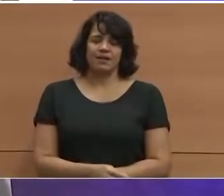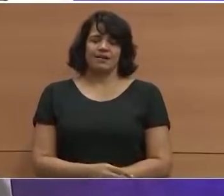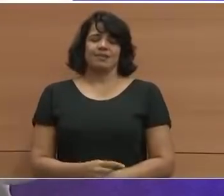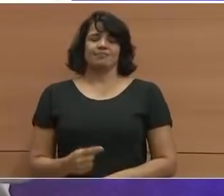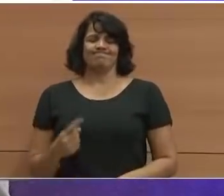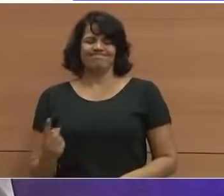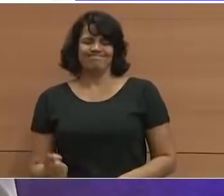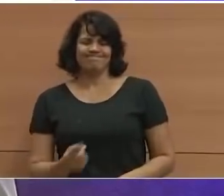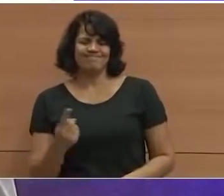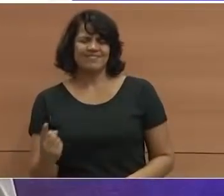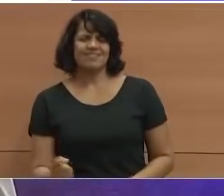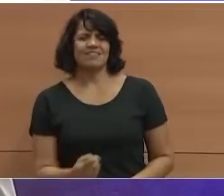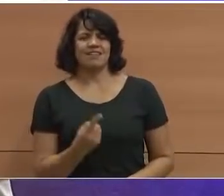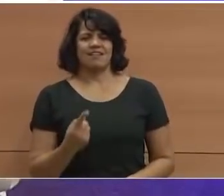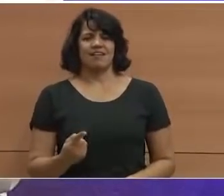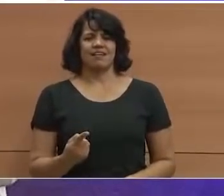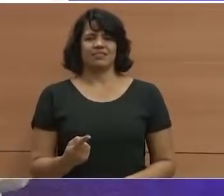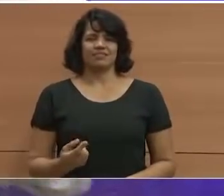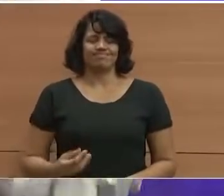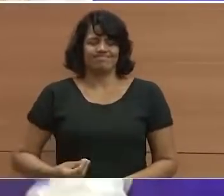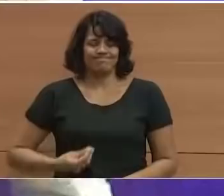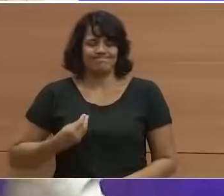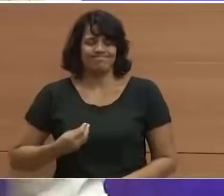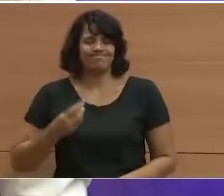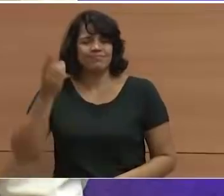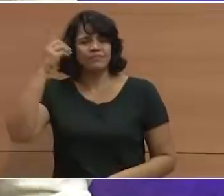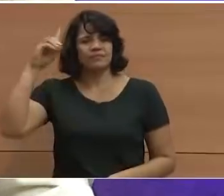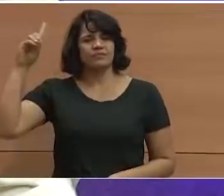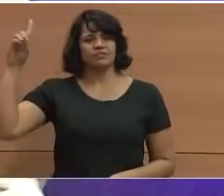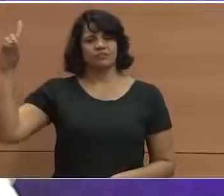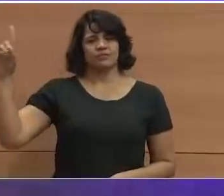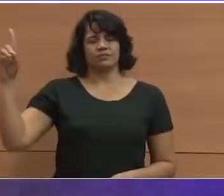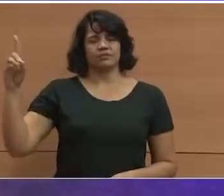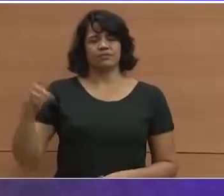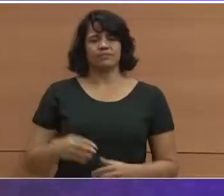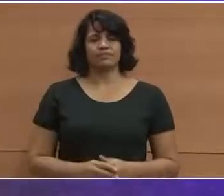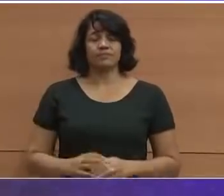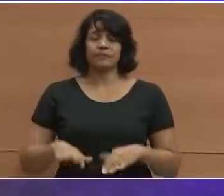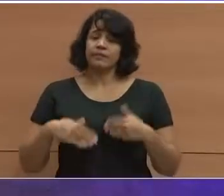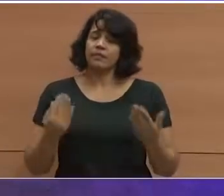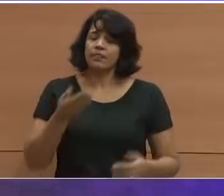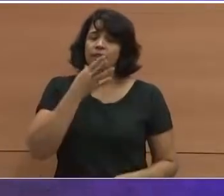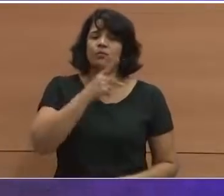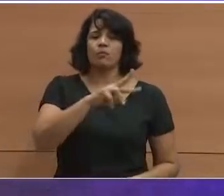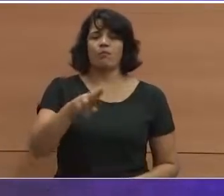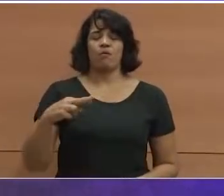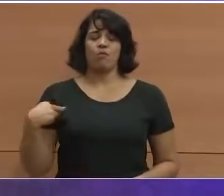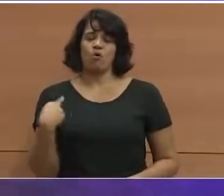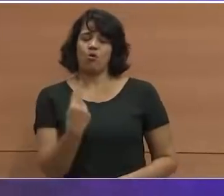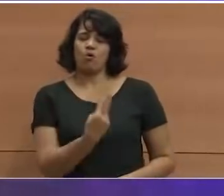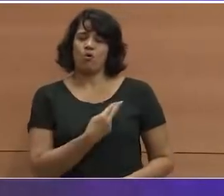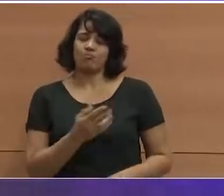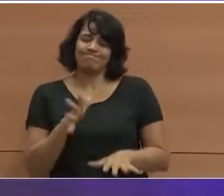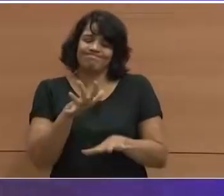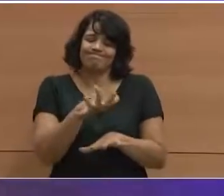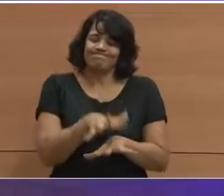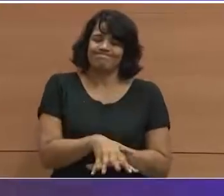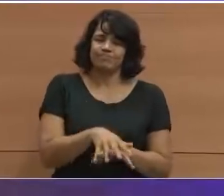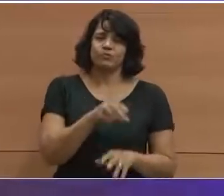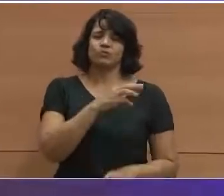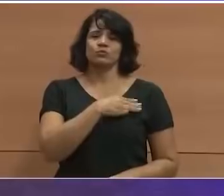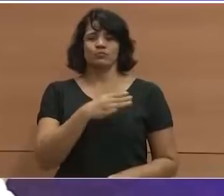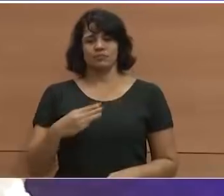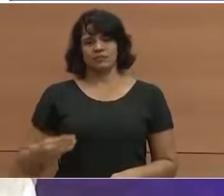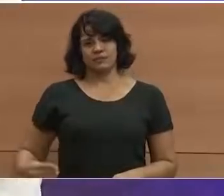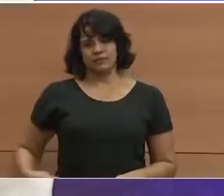da essência do organismo de Deus. Então, irmãos, nós estamos nesse ministério.